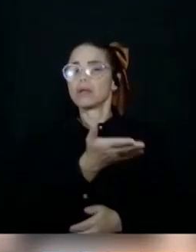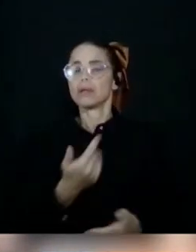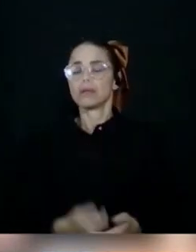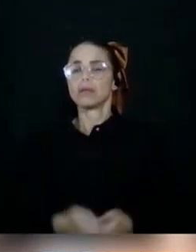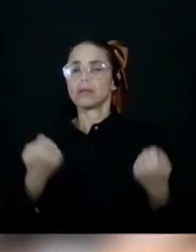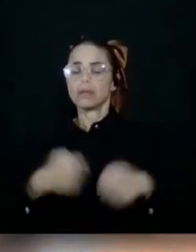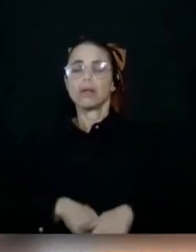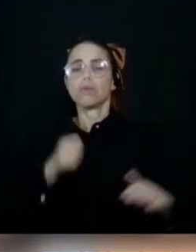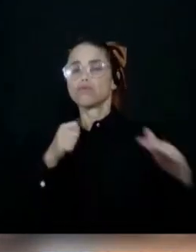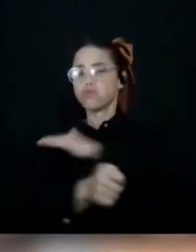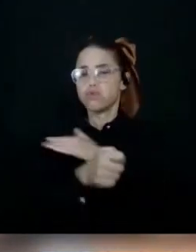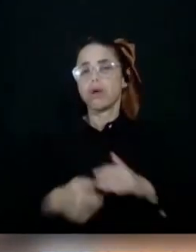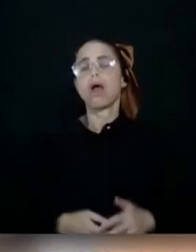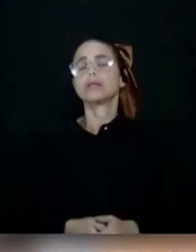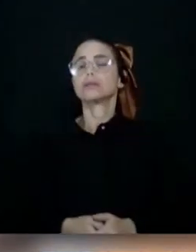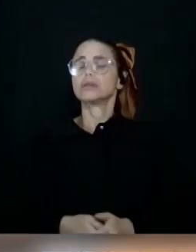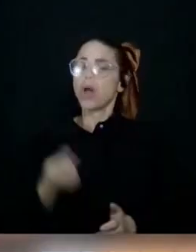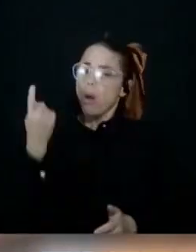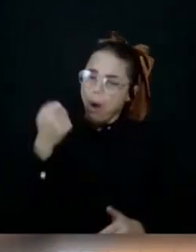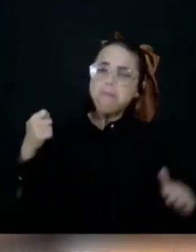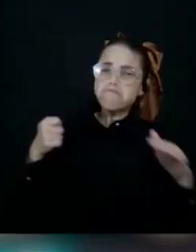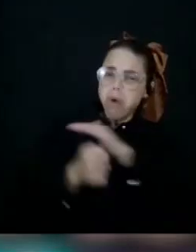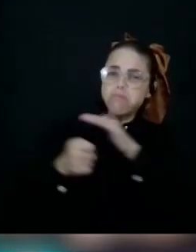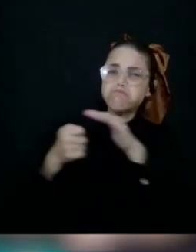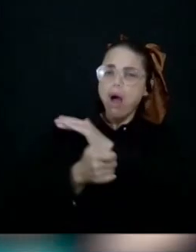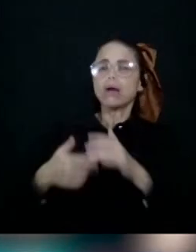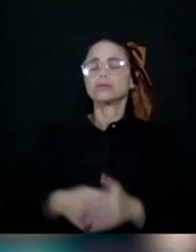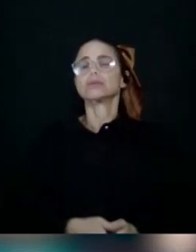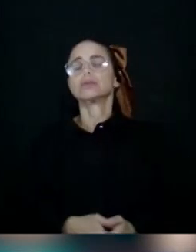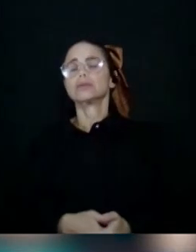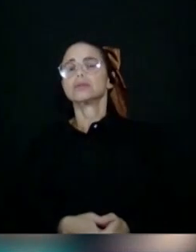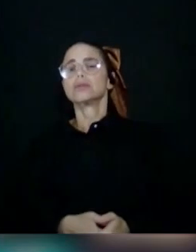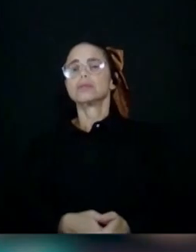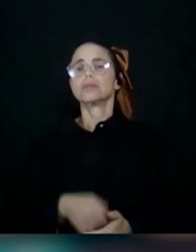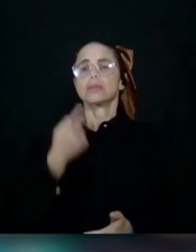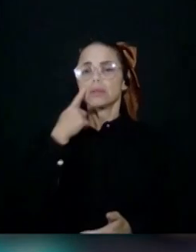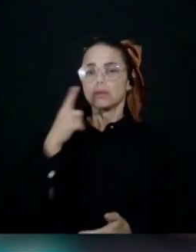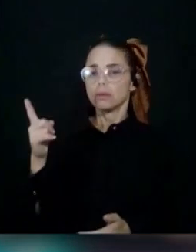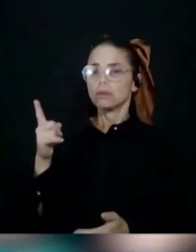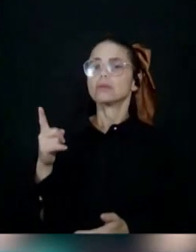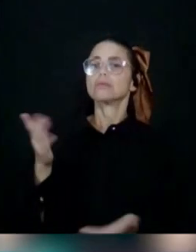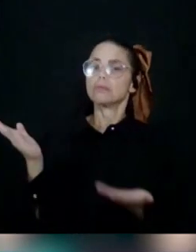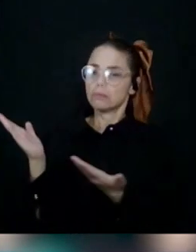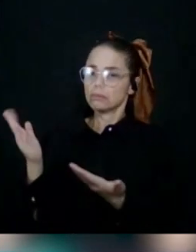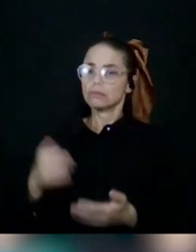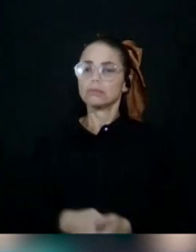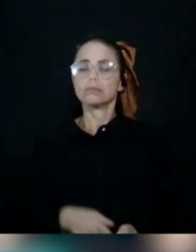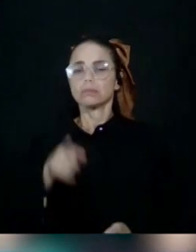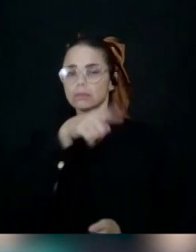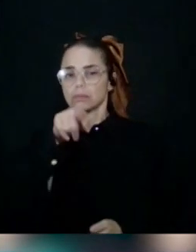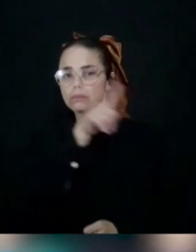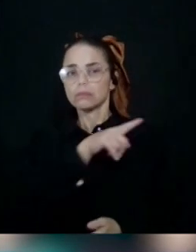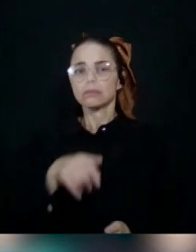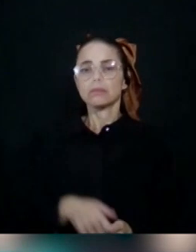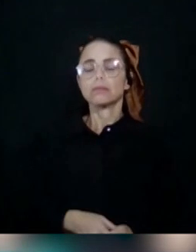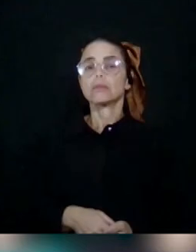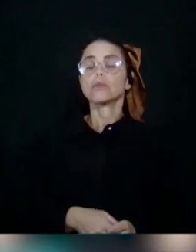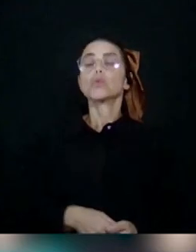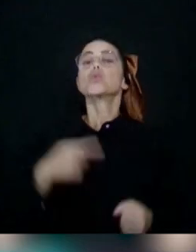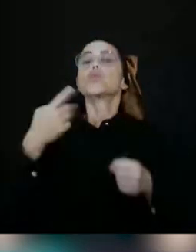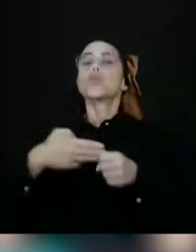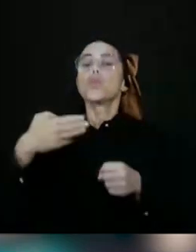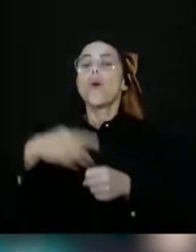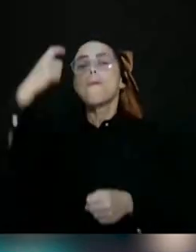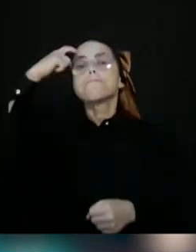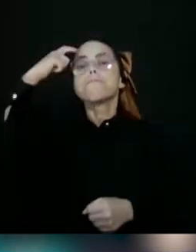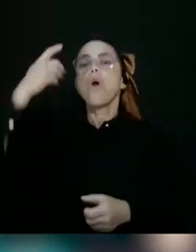investimento, recursos públicos, em todas as esferas. E aí cabe a vocês, na esfera municipal, pensar